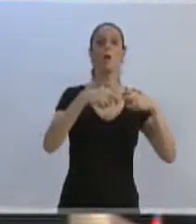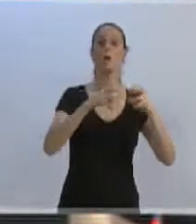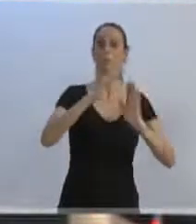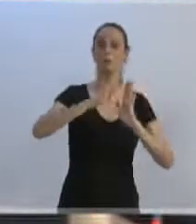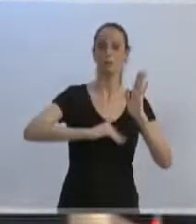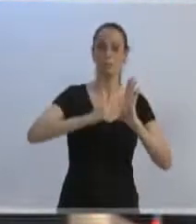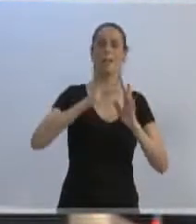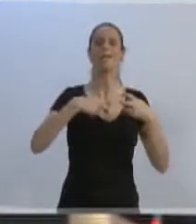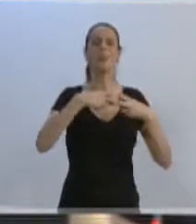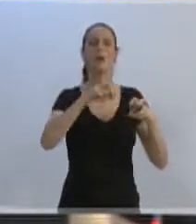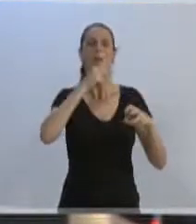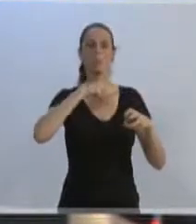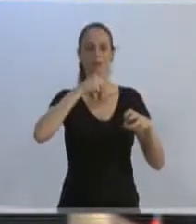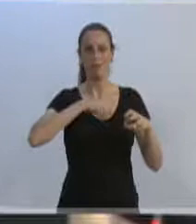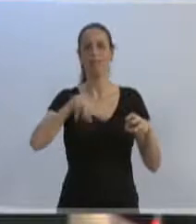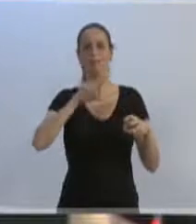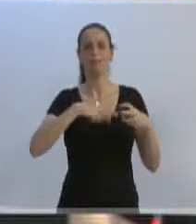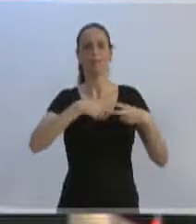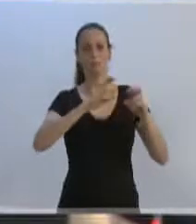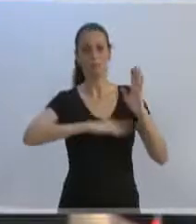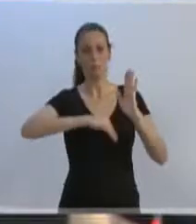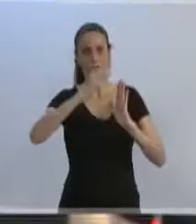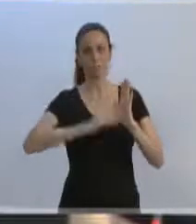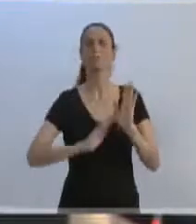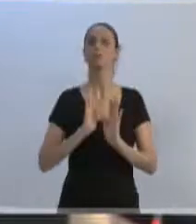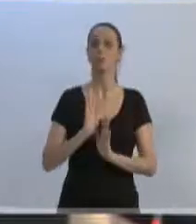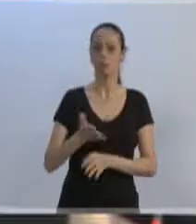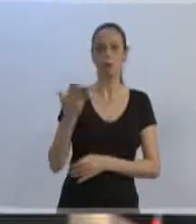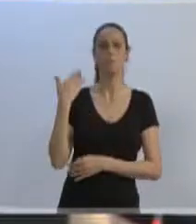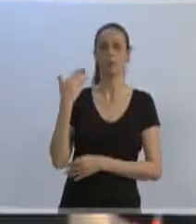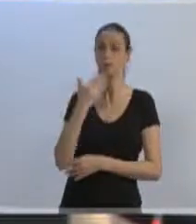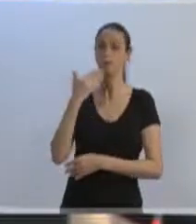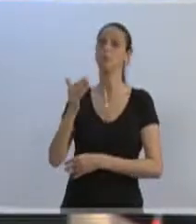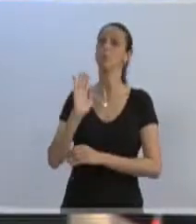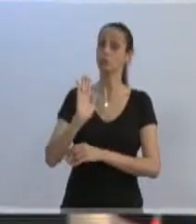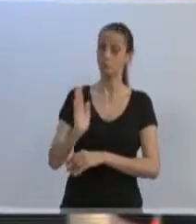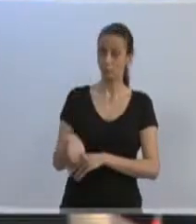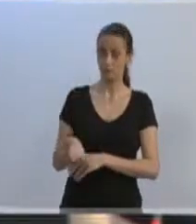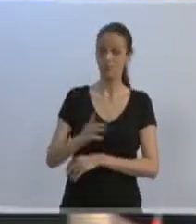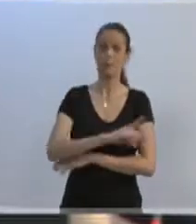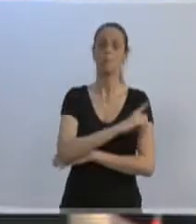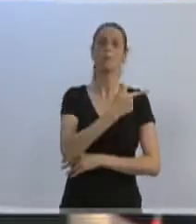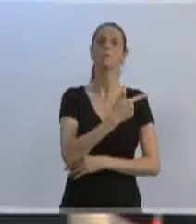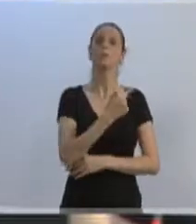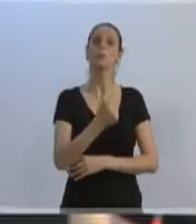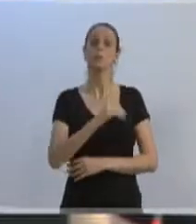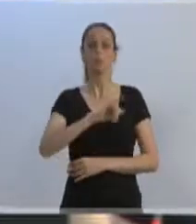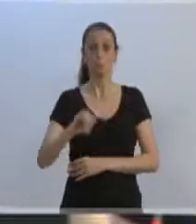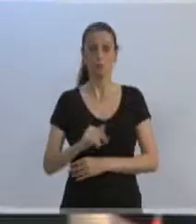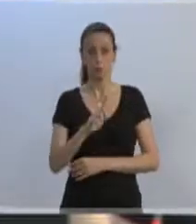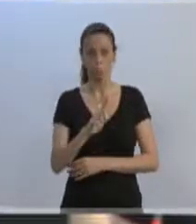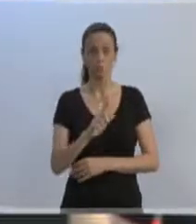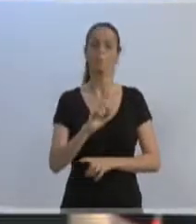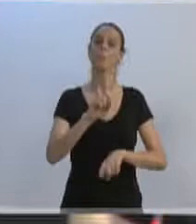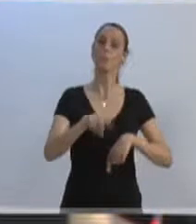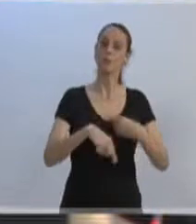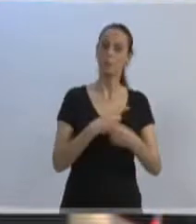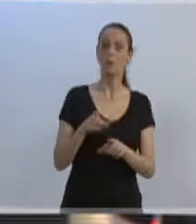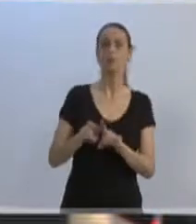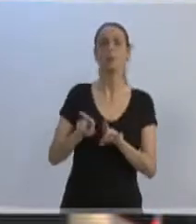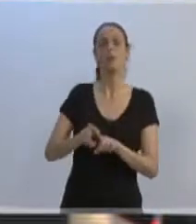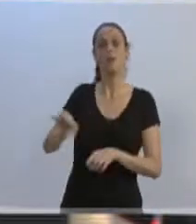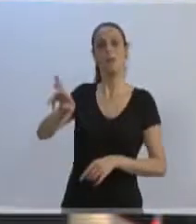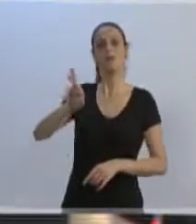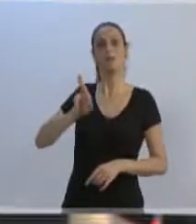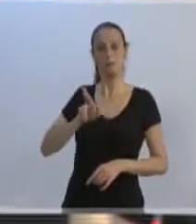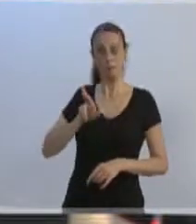usados então já houve essa demanda esse pedido administrativo no dia 21 de julho e depois é blue mob respondeu